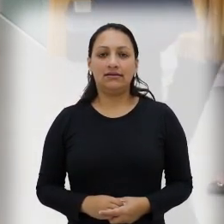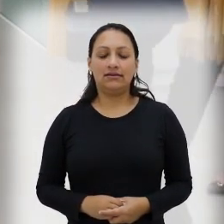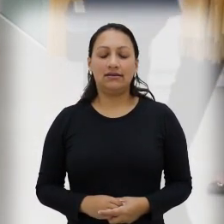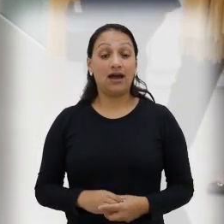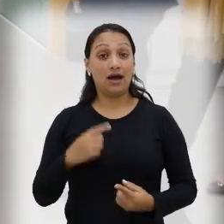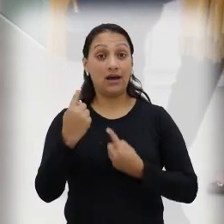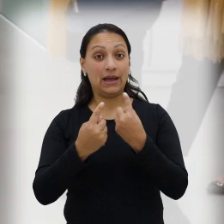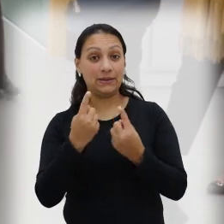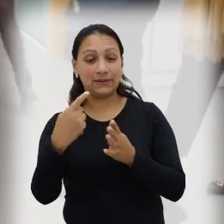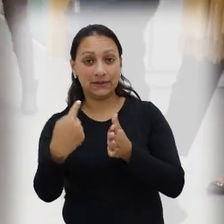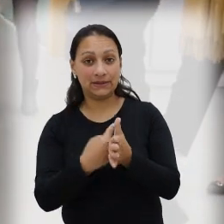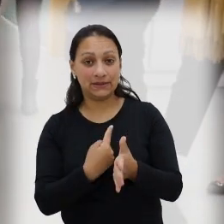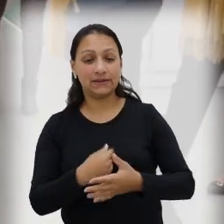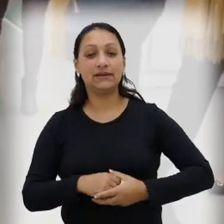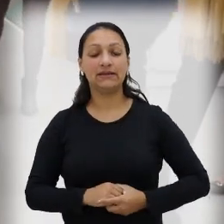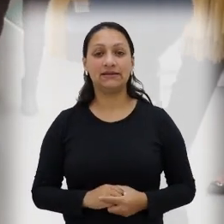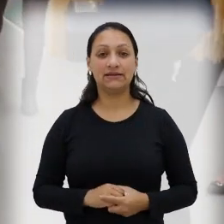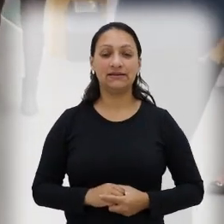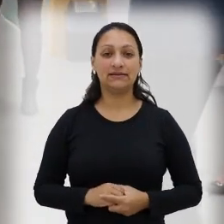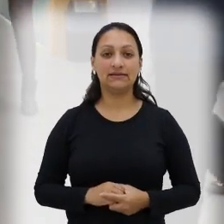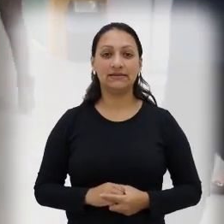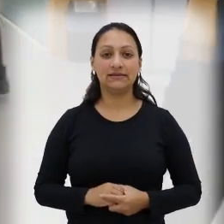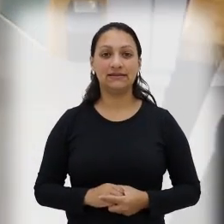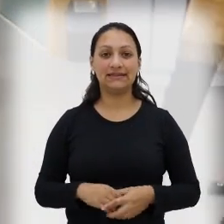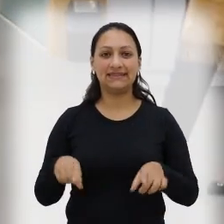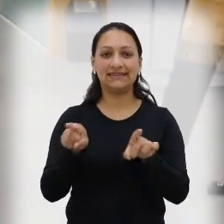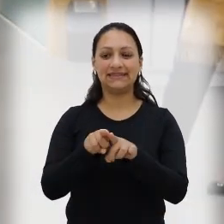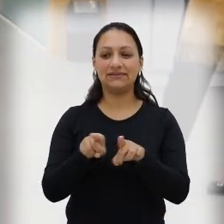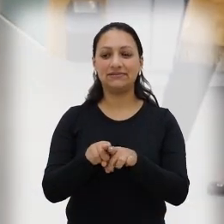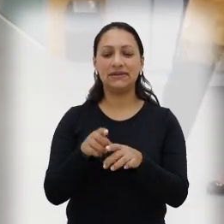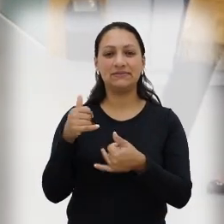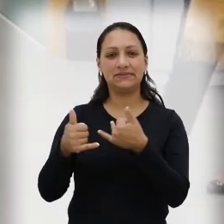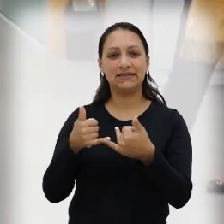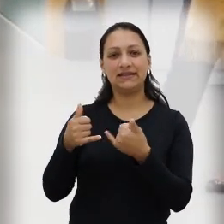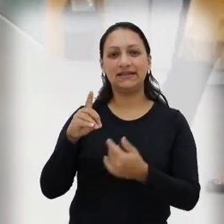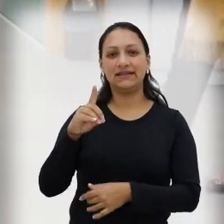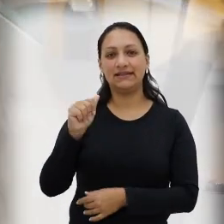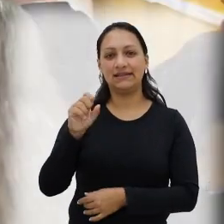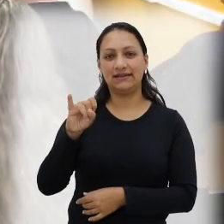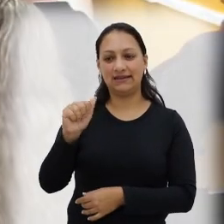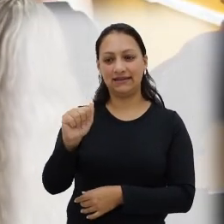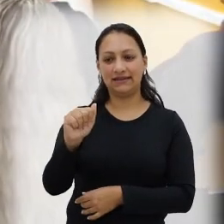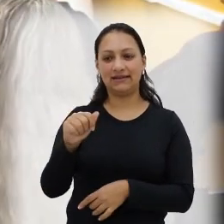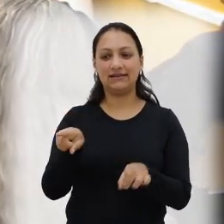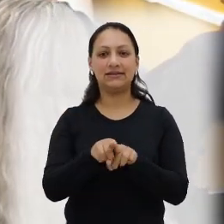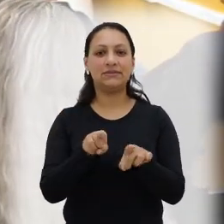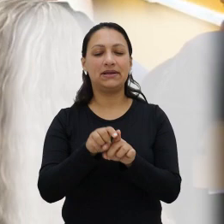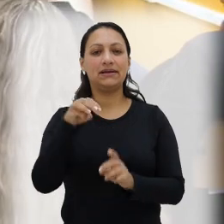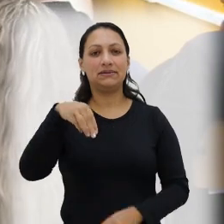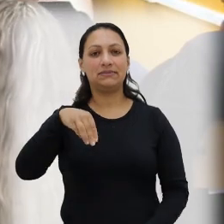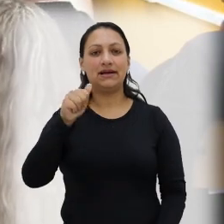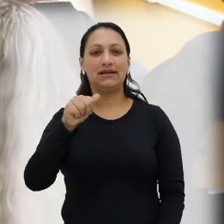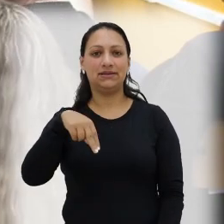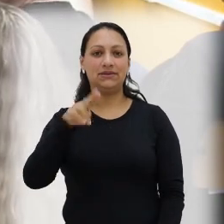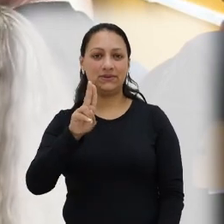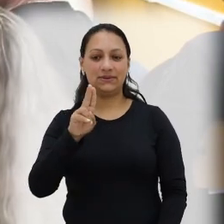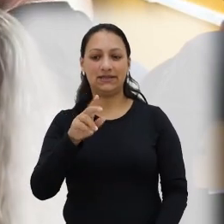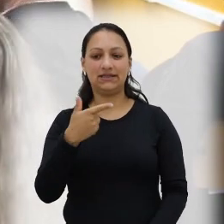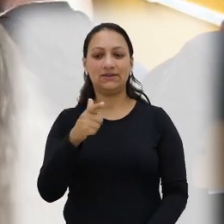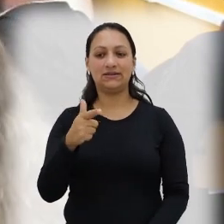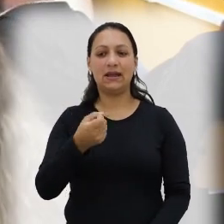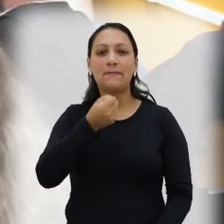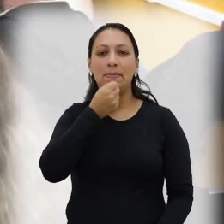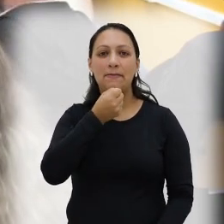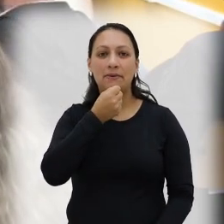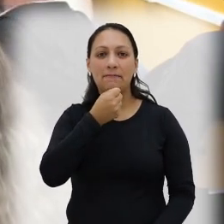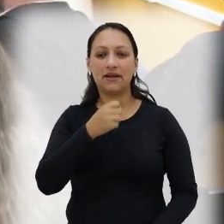Mais alguma pergunta? Fazer uma dobradinha com a Daya e reforçar a fala da Manu que está fora do áudio. Eu não